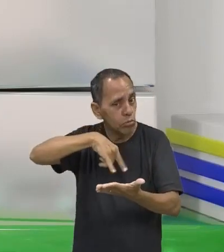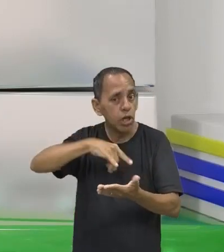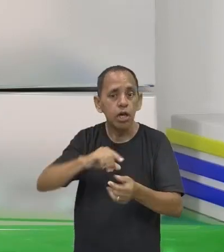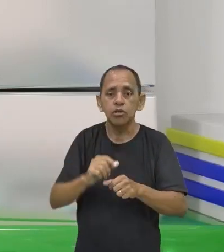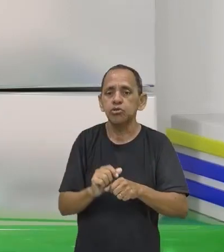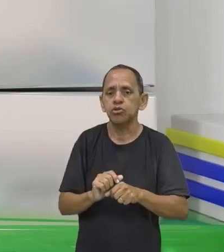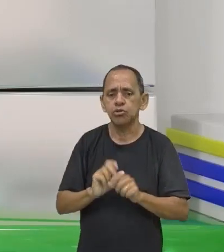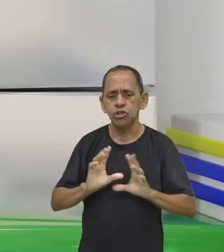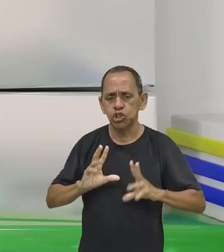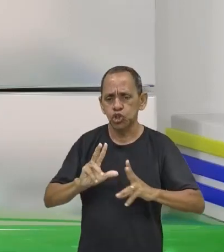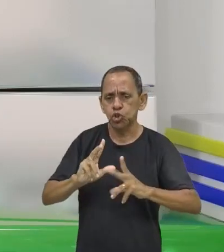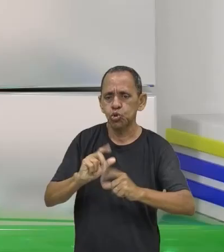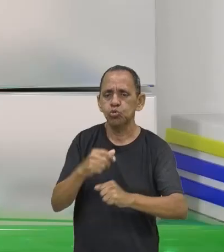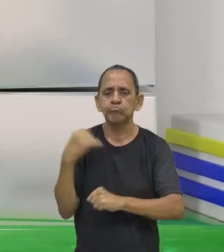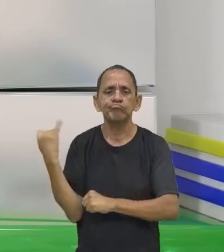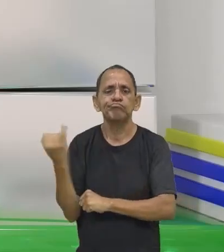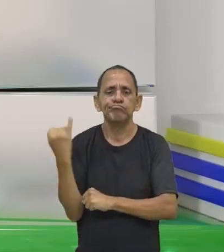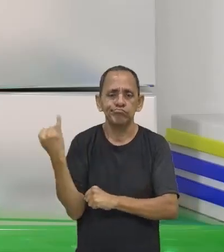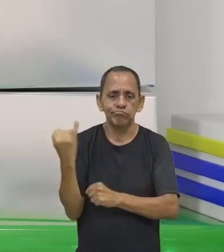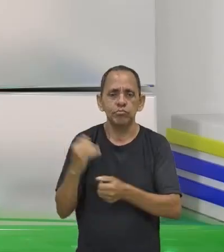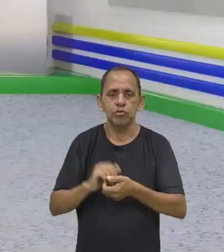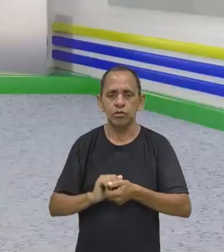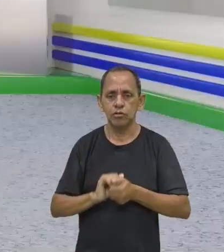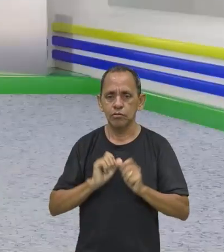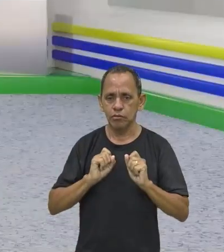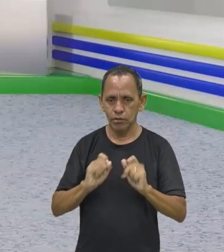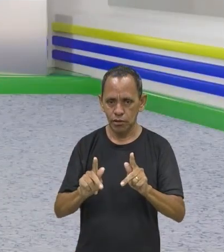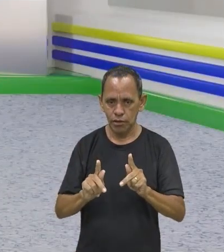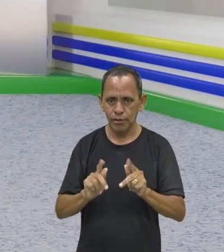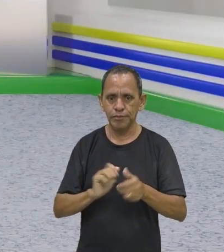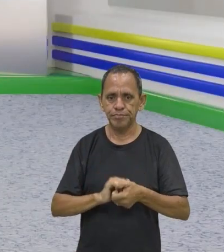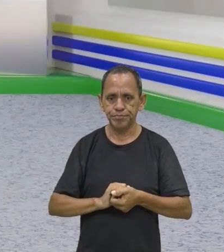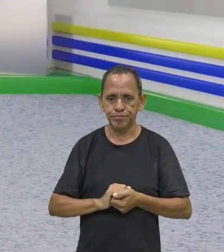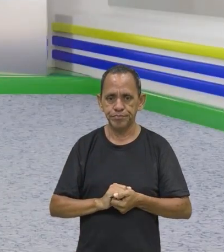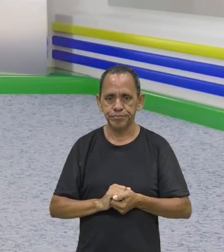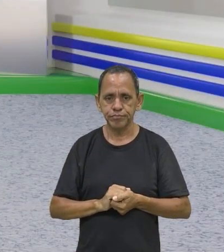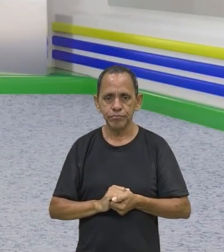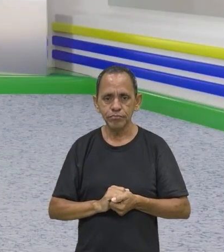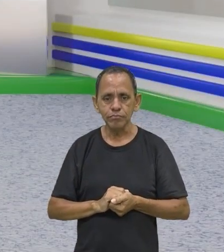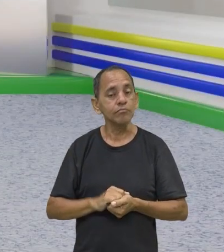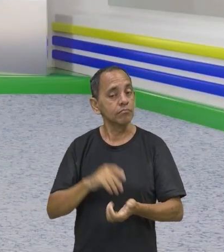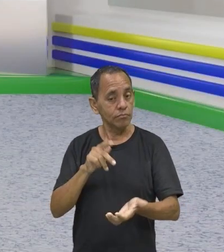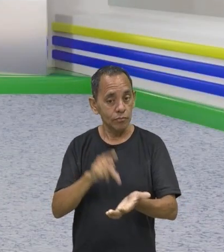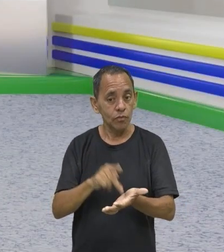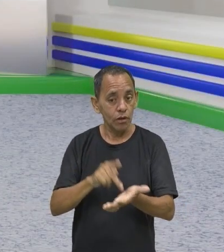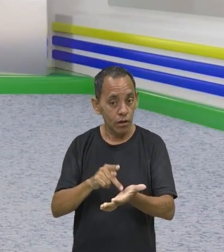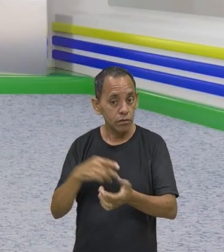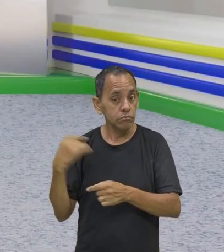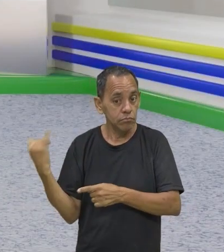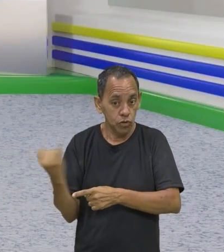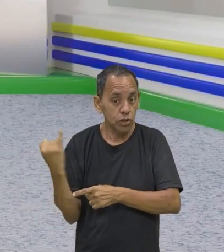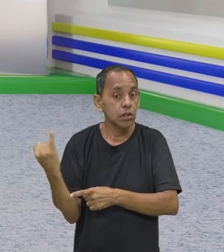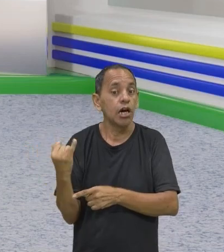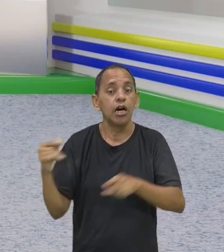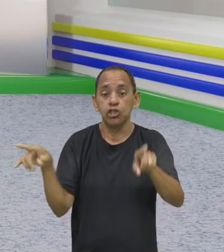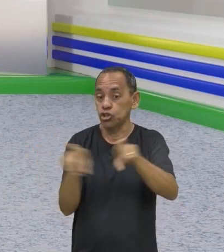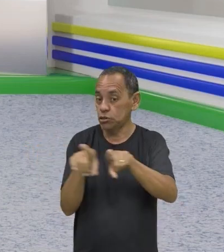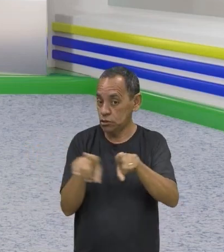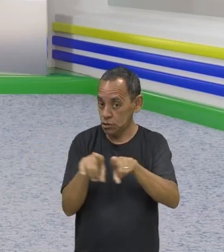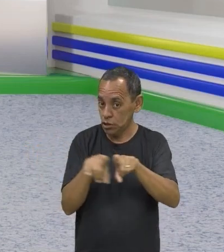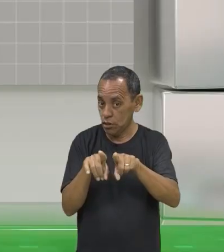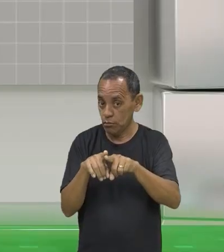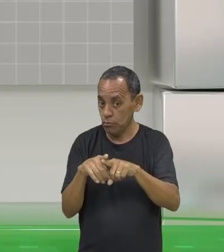que ele é extremamente importante. Não é mesmo, professora Cristiane? É verdade, gente. E também é interessante